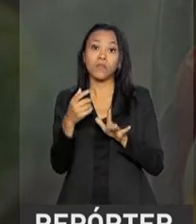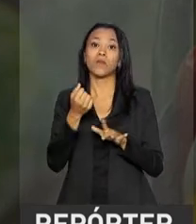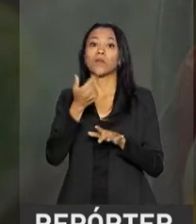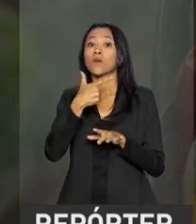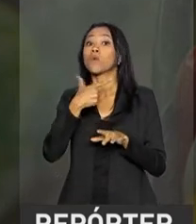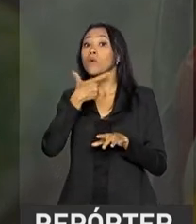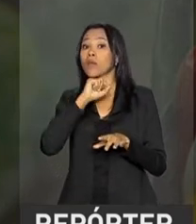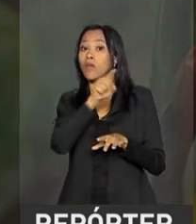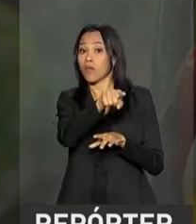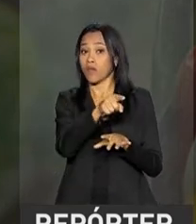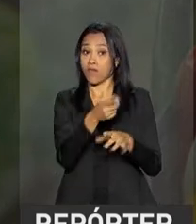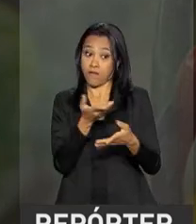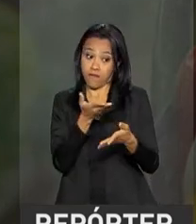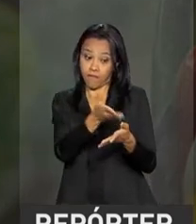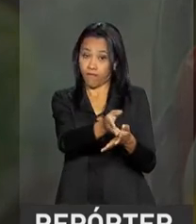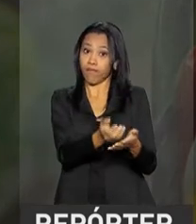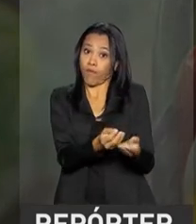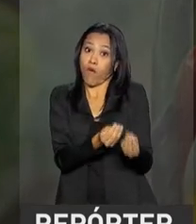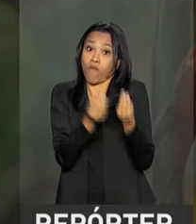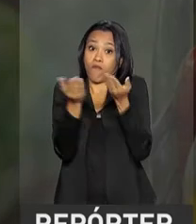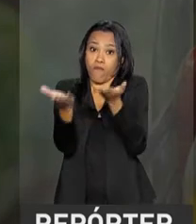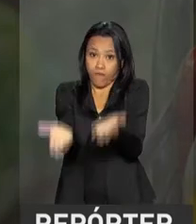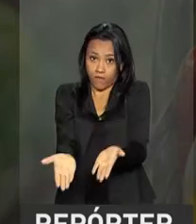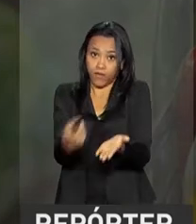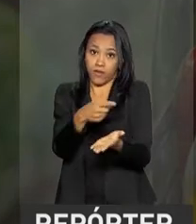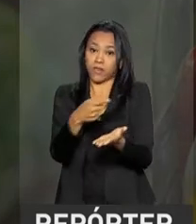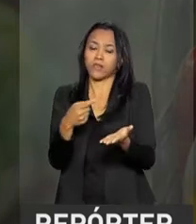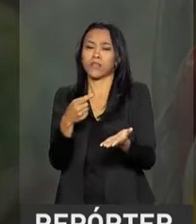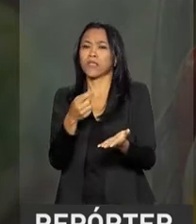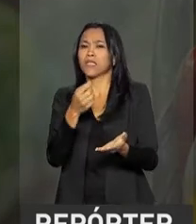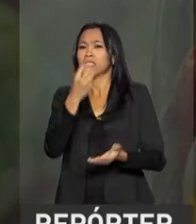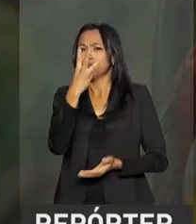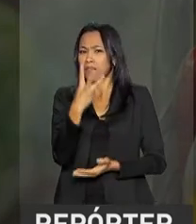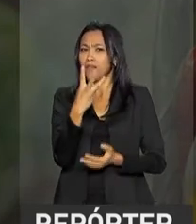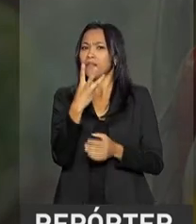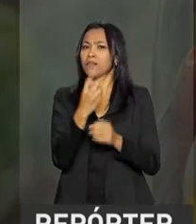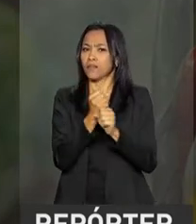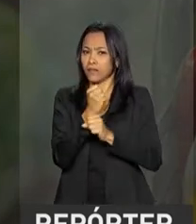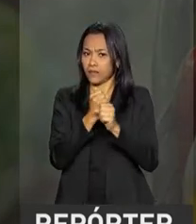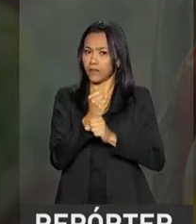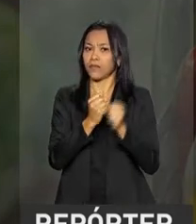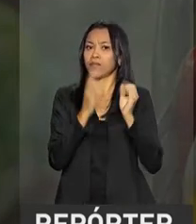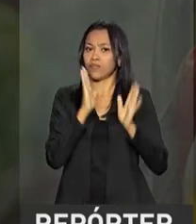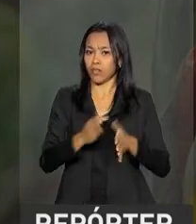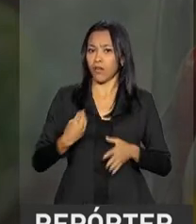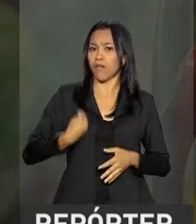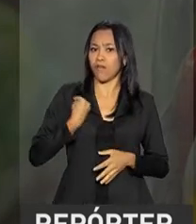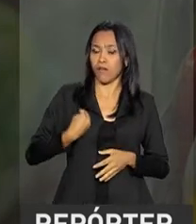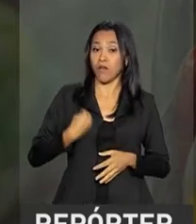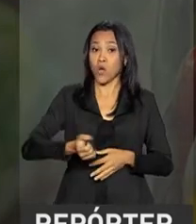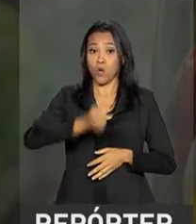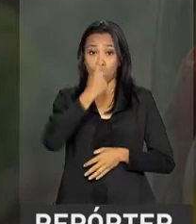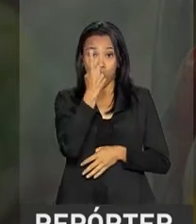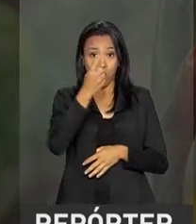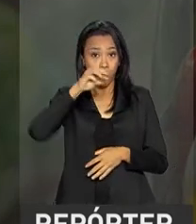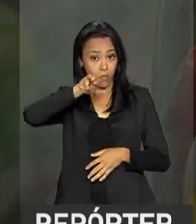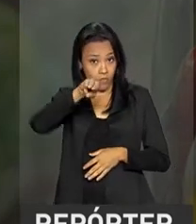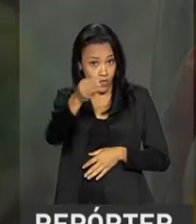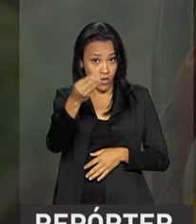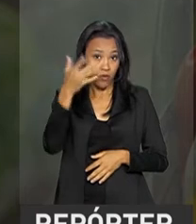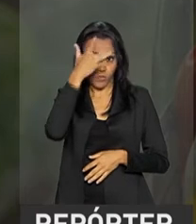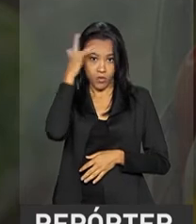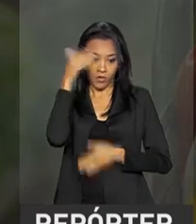ou prestador de serviço em pouco mais de três anos de funcionamento já houve quase um milhão de registros